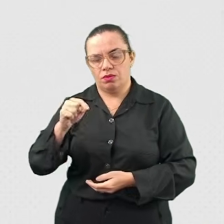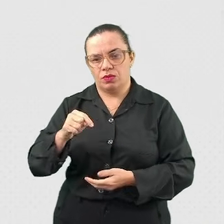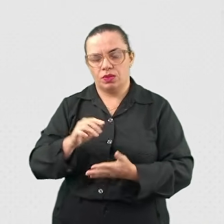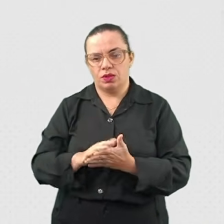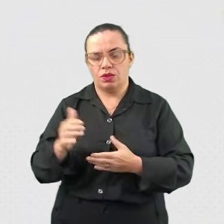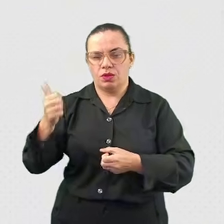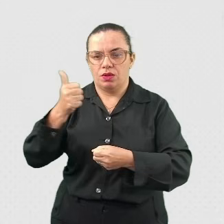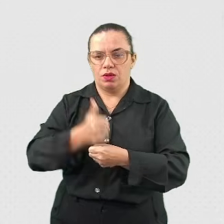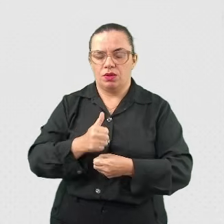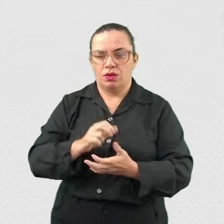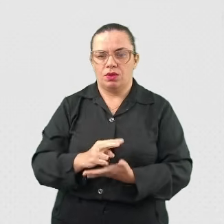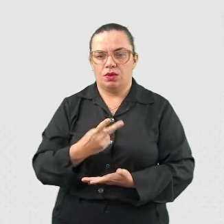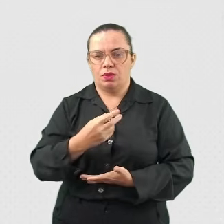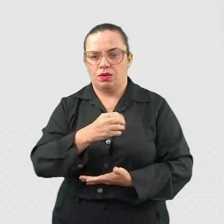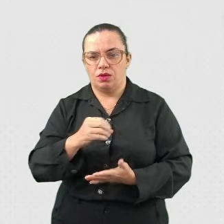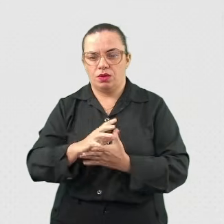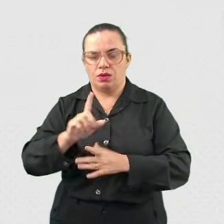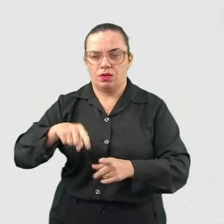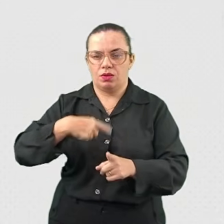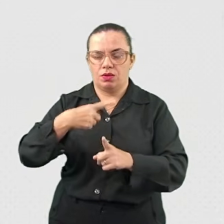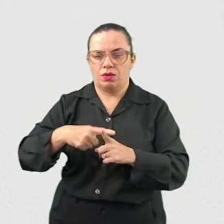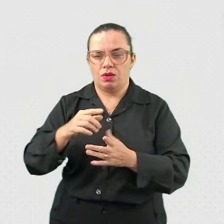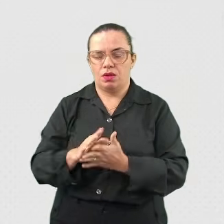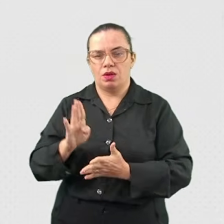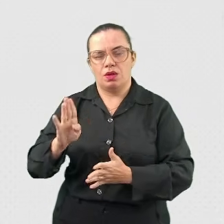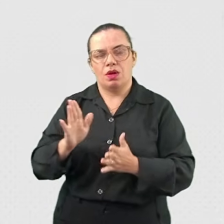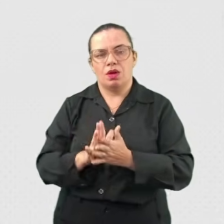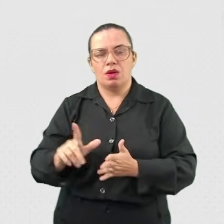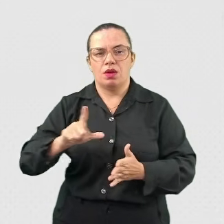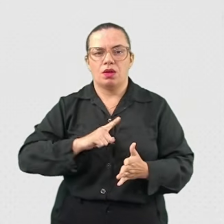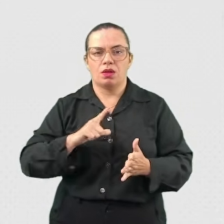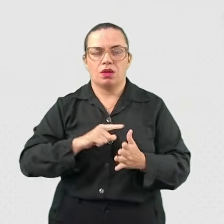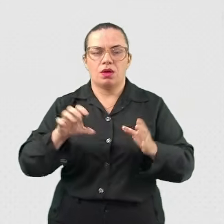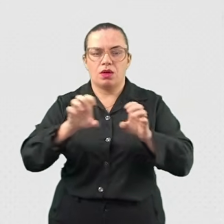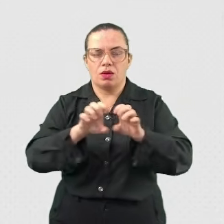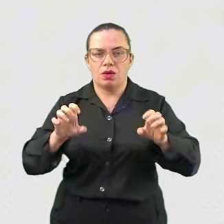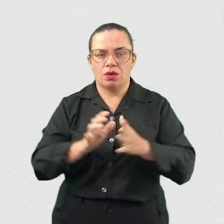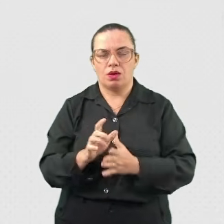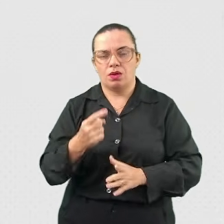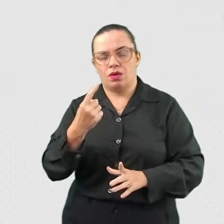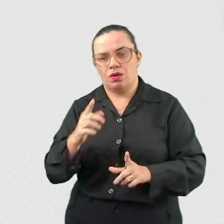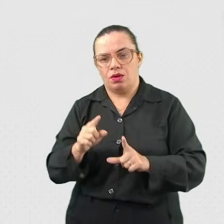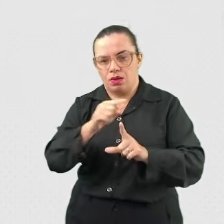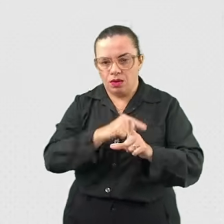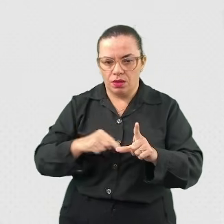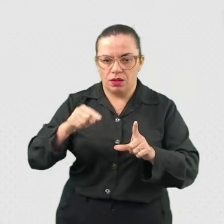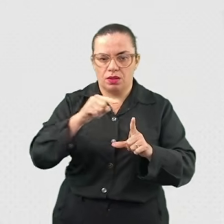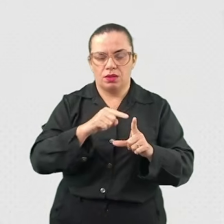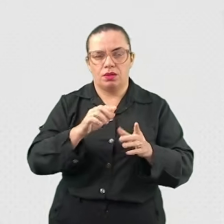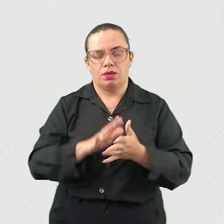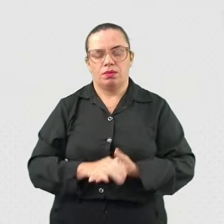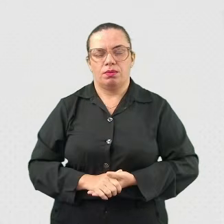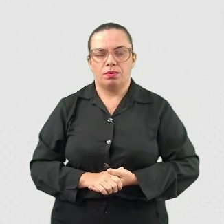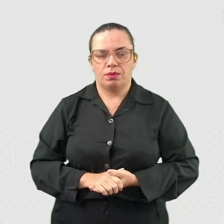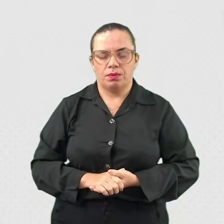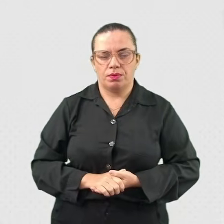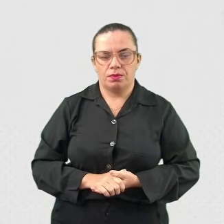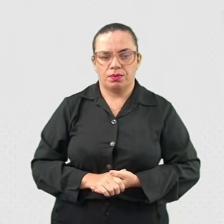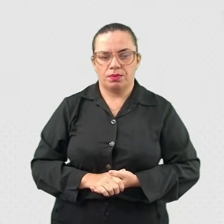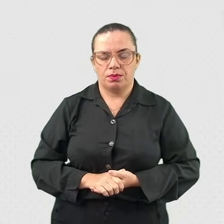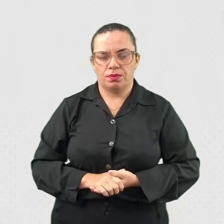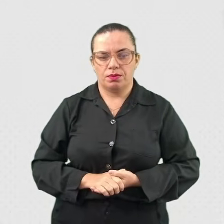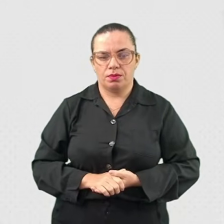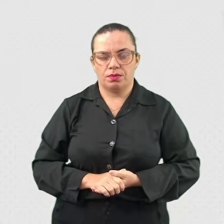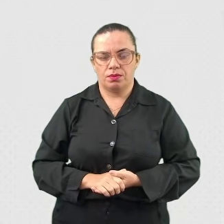uma equação com apenas uma incógnita. Então eu vou tirar esse A daqui, ó. Tá? Teremos